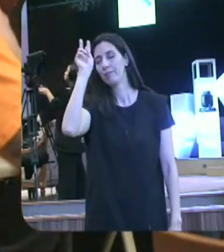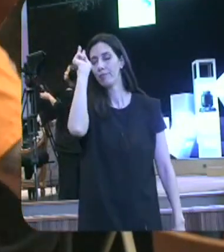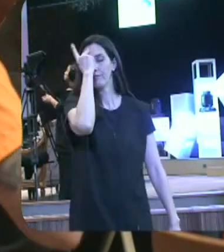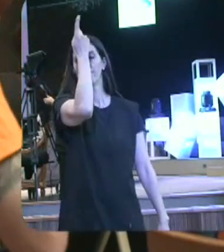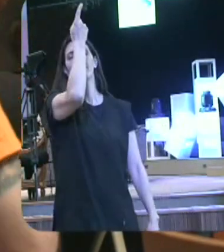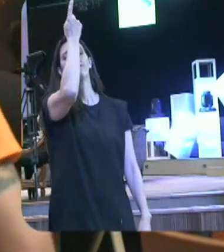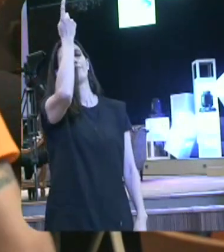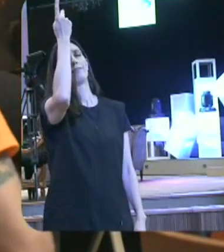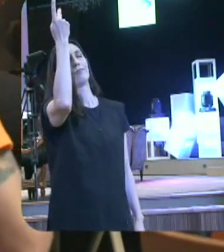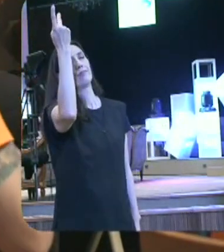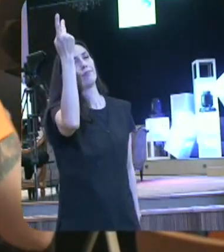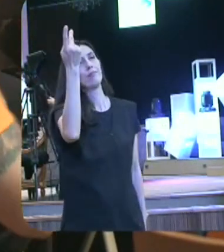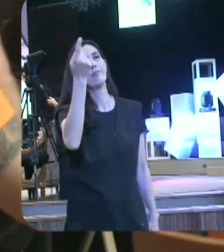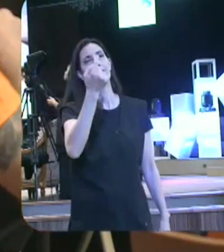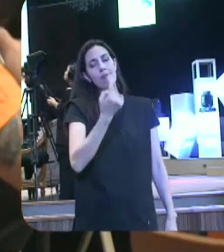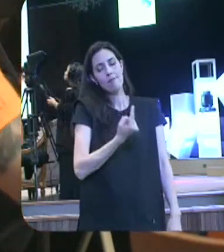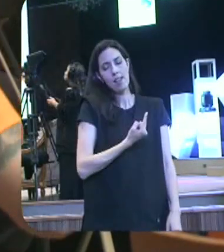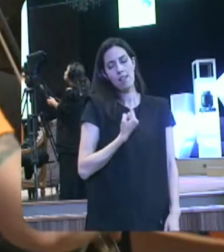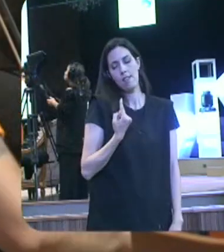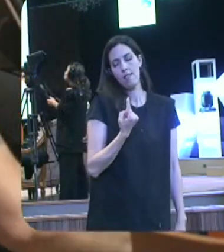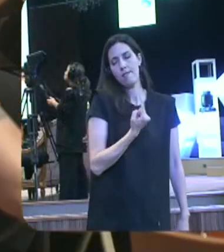pela vontade de